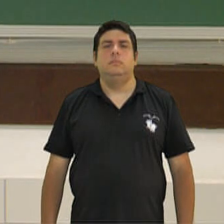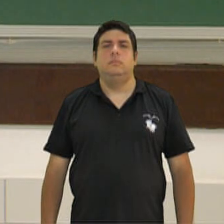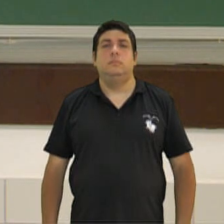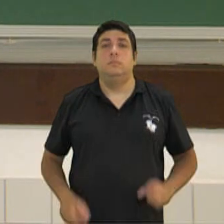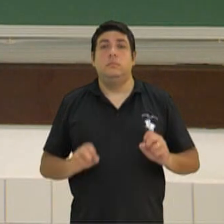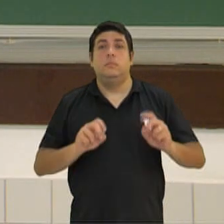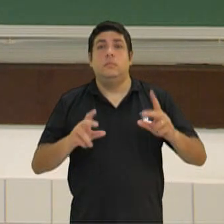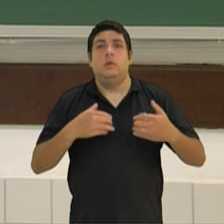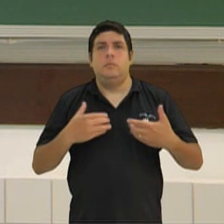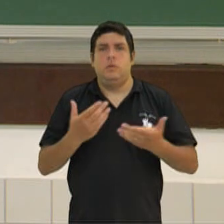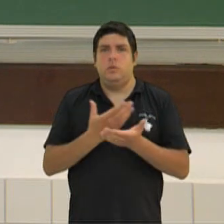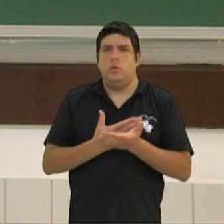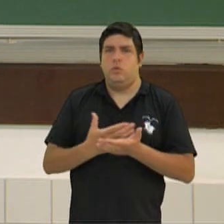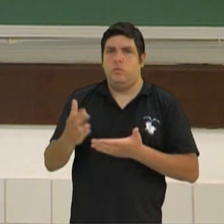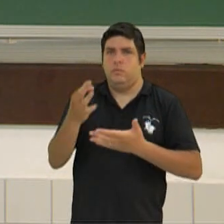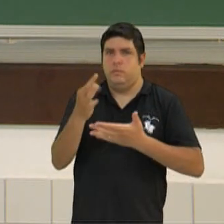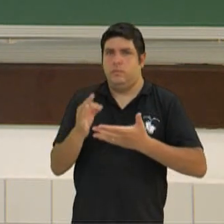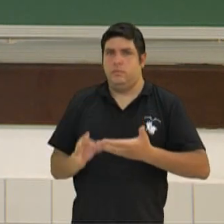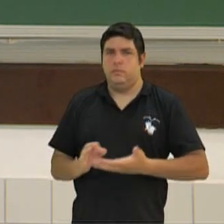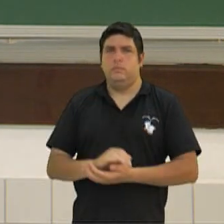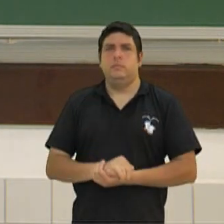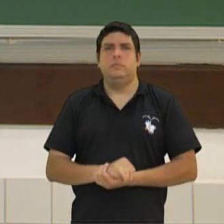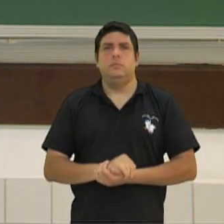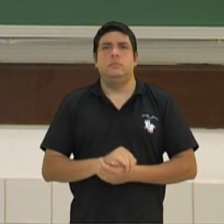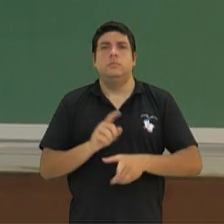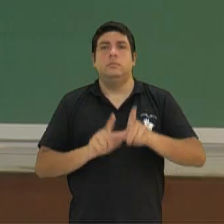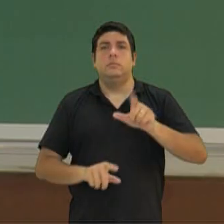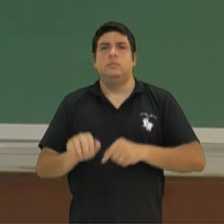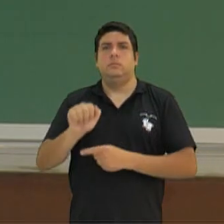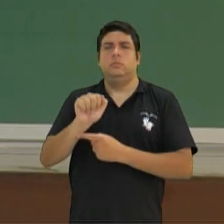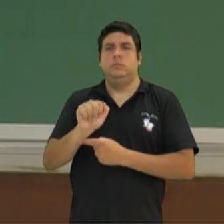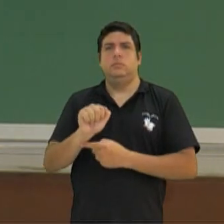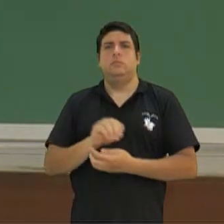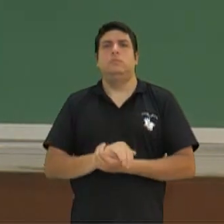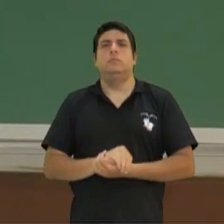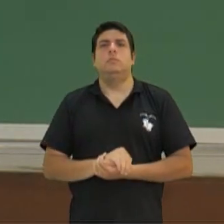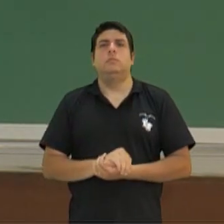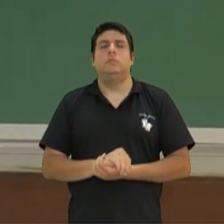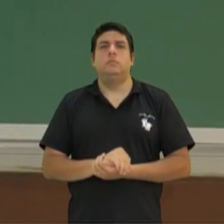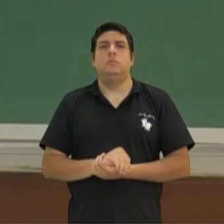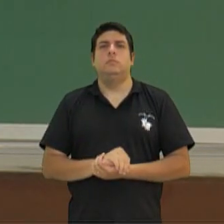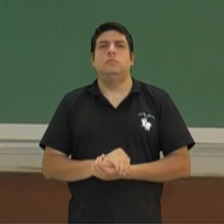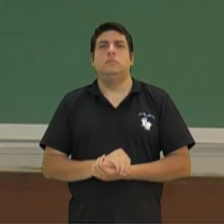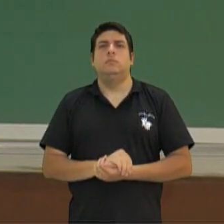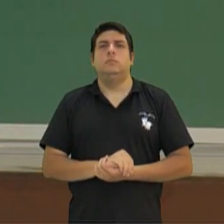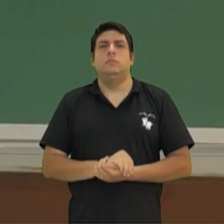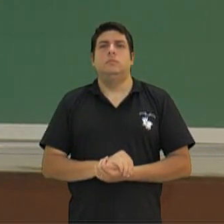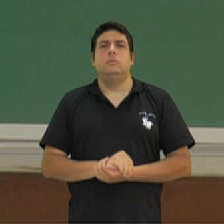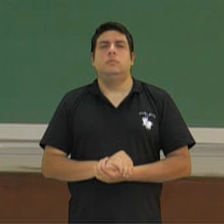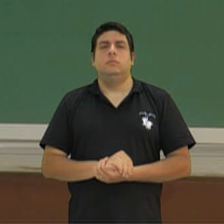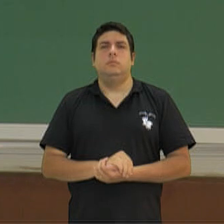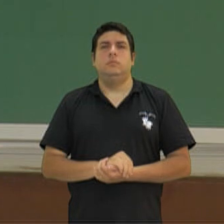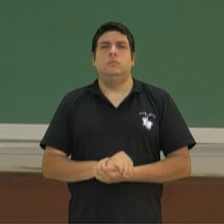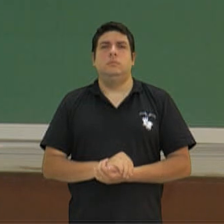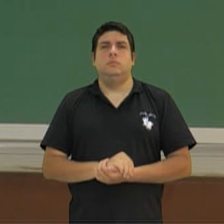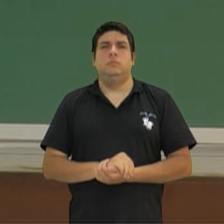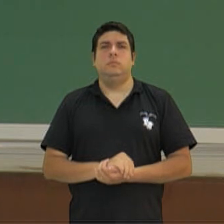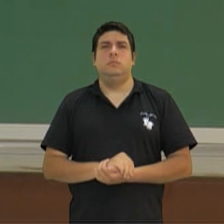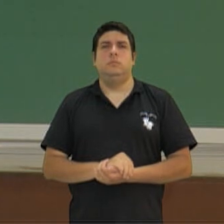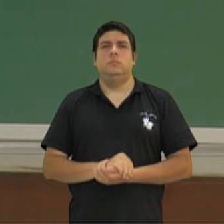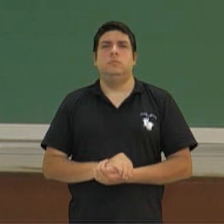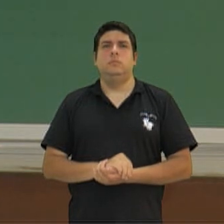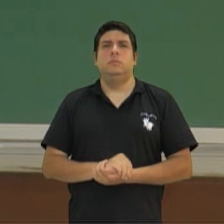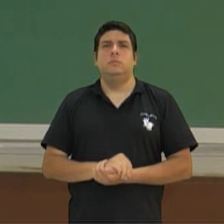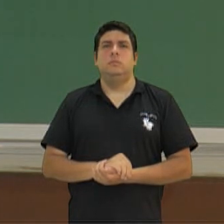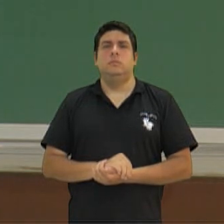Vamos começar a nossa correção. Então, olha só. Na letra A que diz assim, olha, it indicates the paths for the